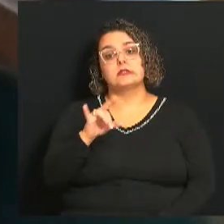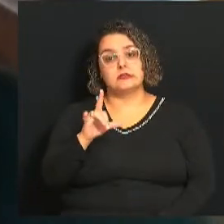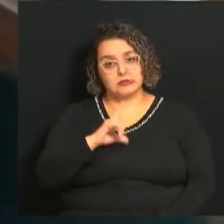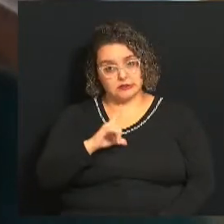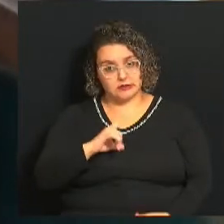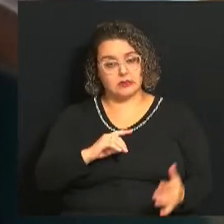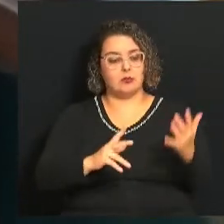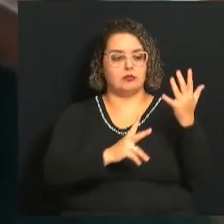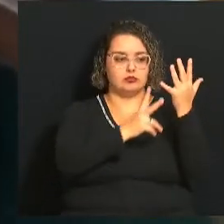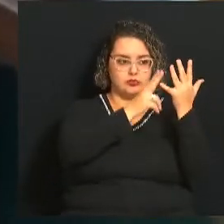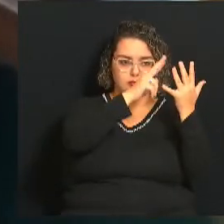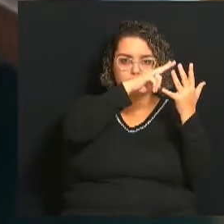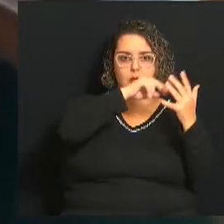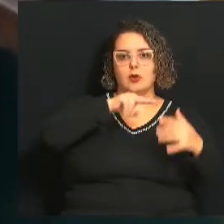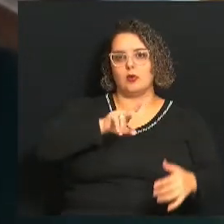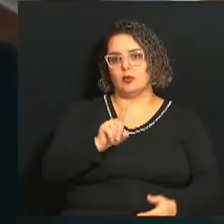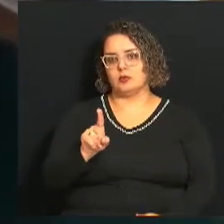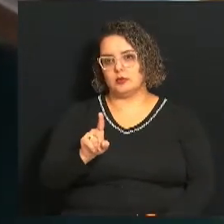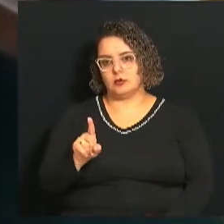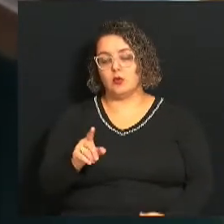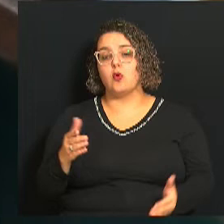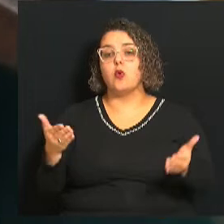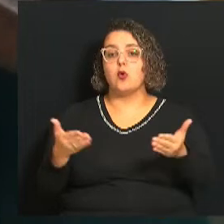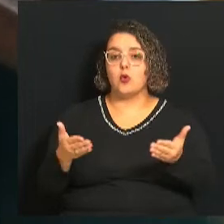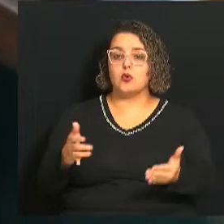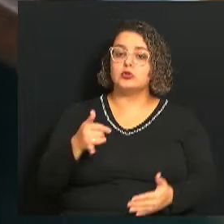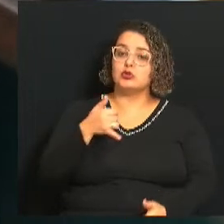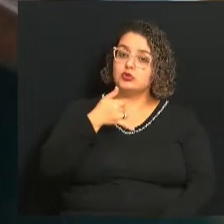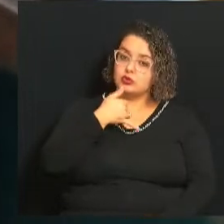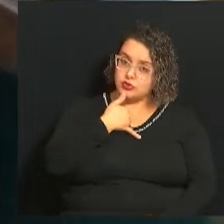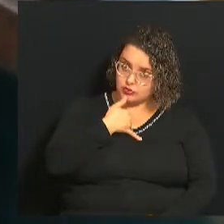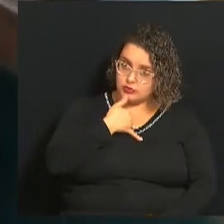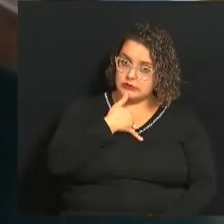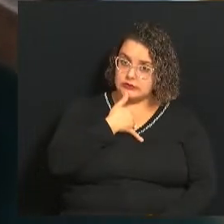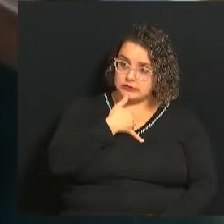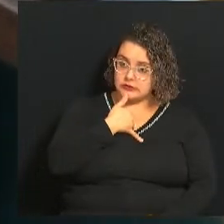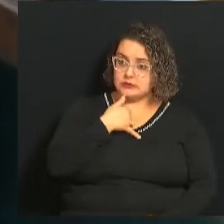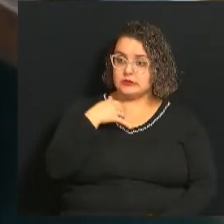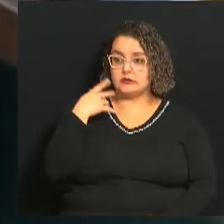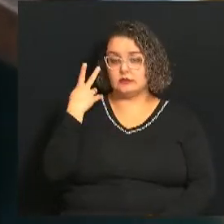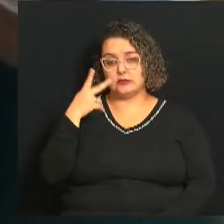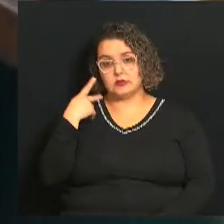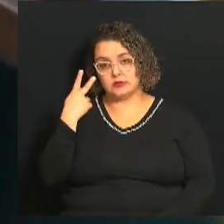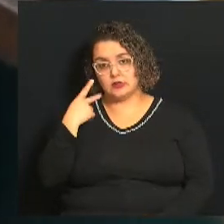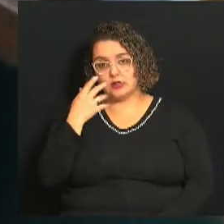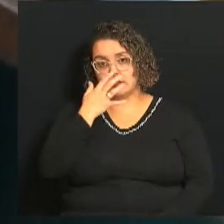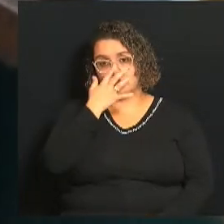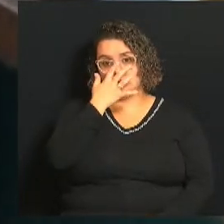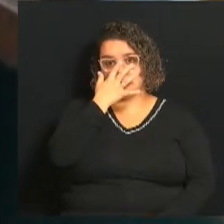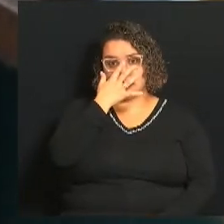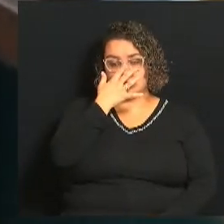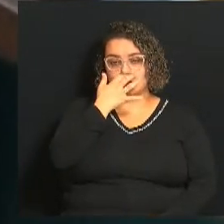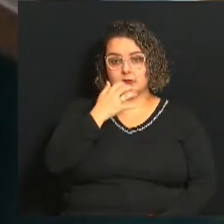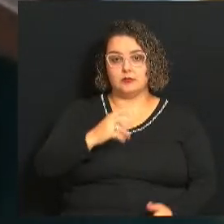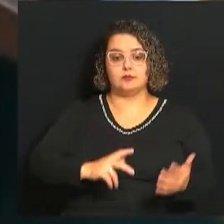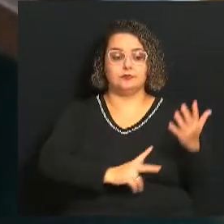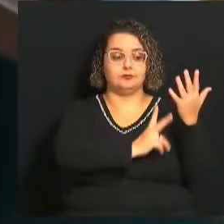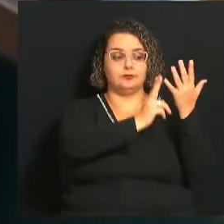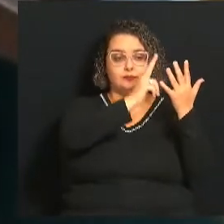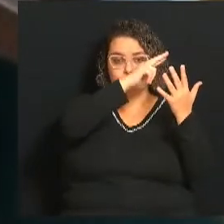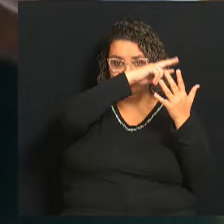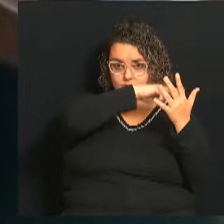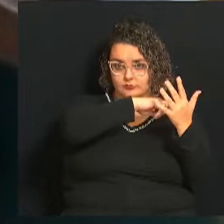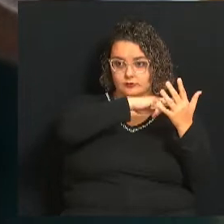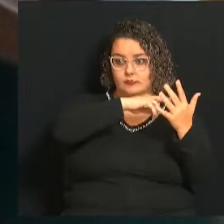poda ou não. Hoje, infelizmente, vereadores, a questão